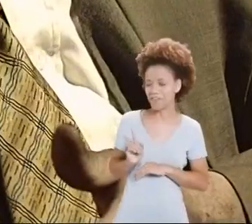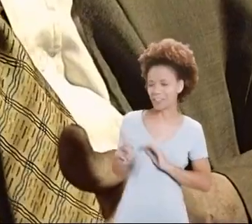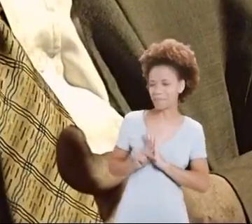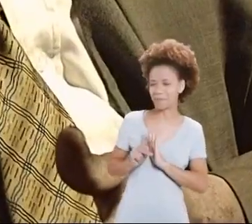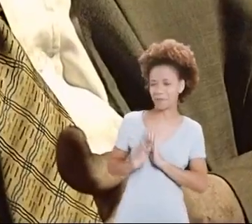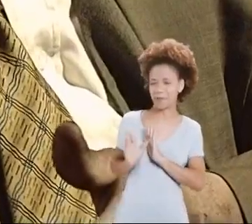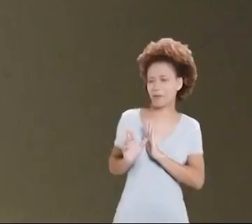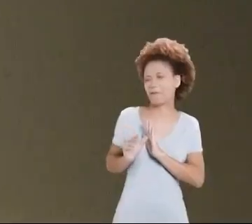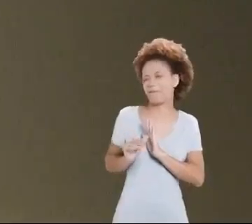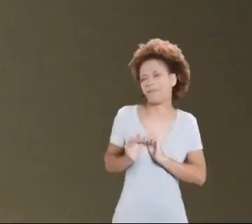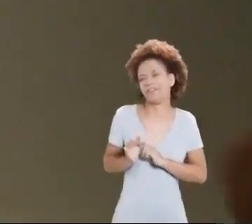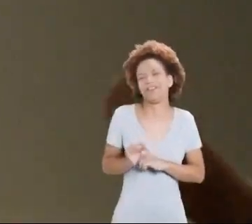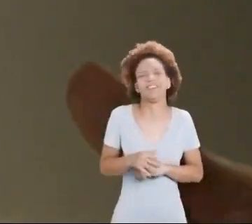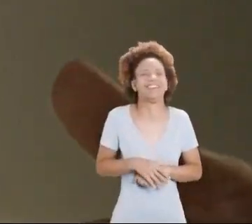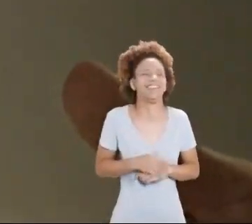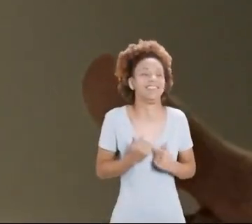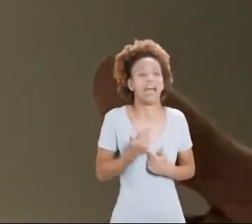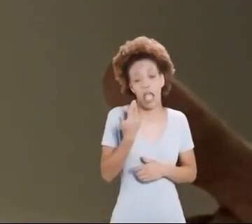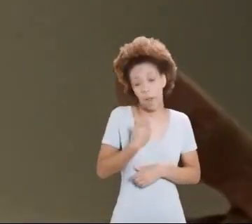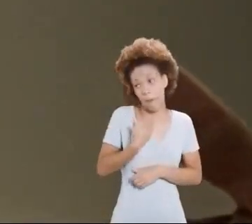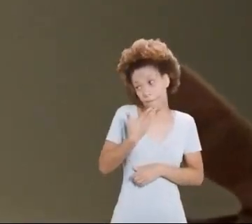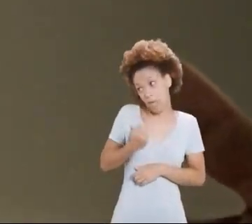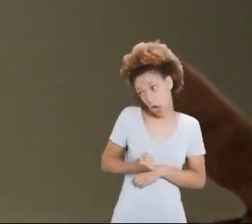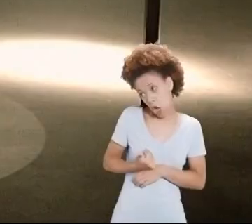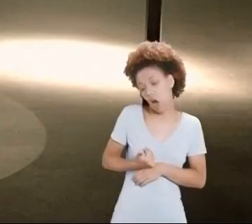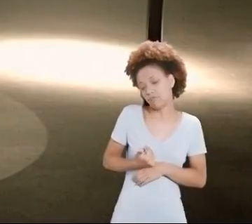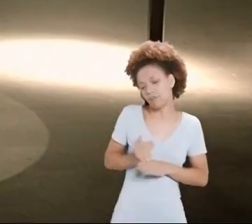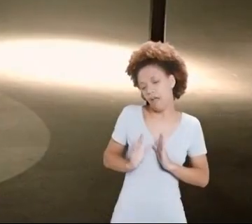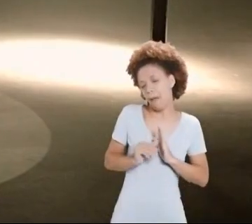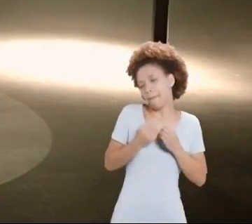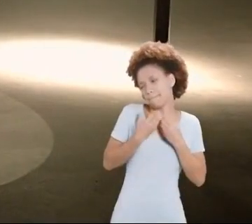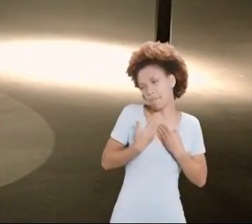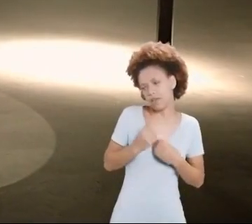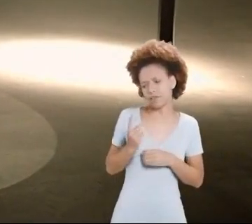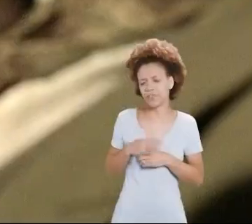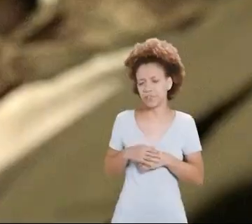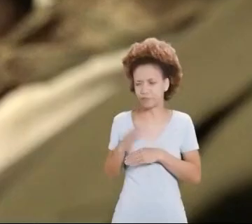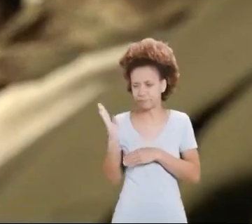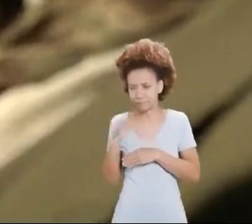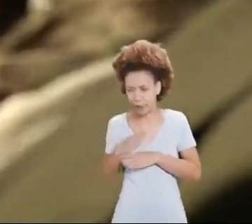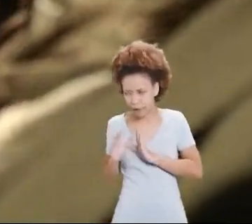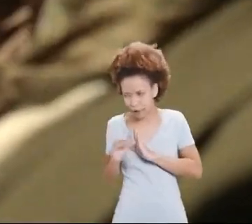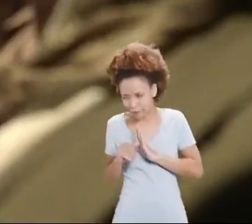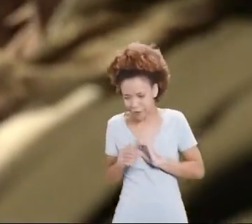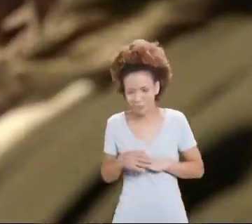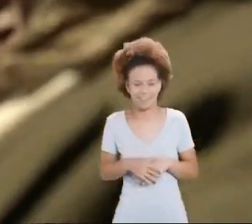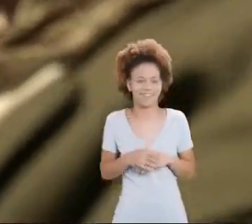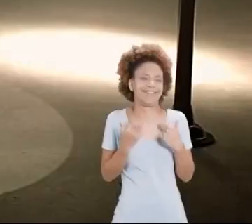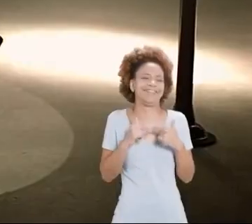roubar era você. Como eu sou o ladrão do bem e você é o ladrão do mal,